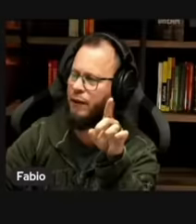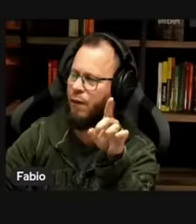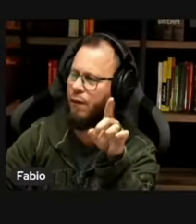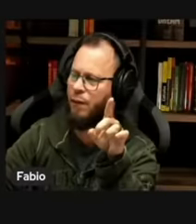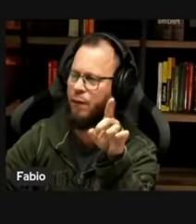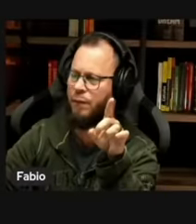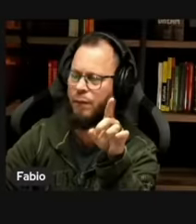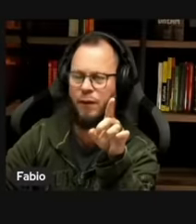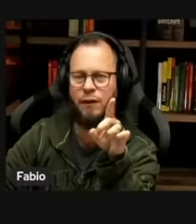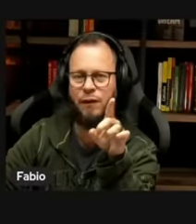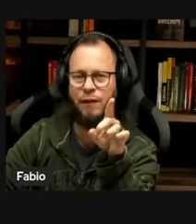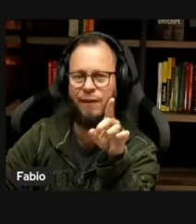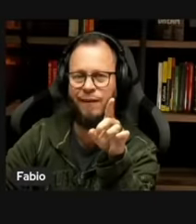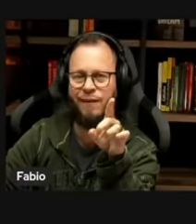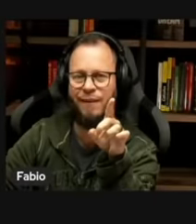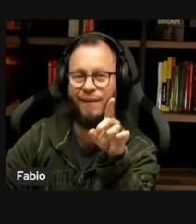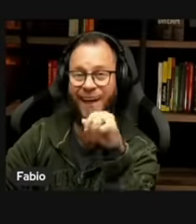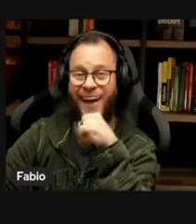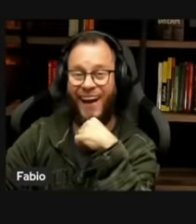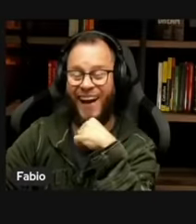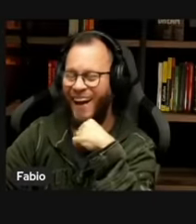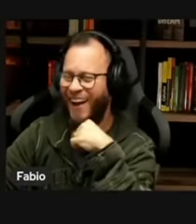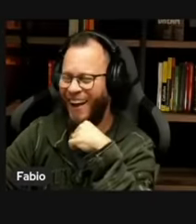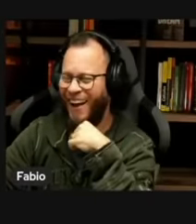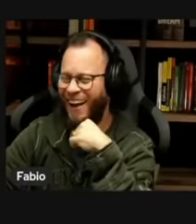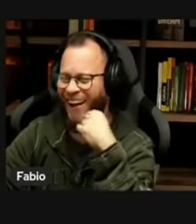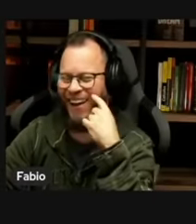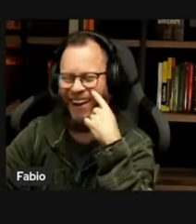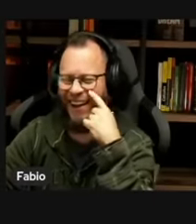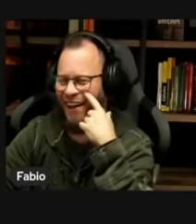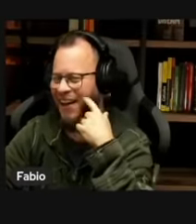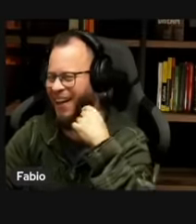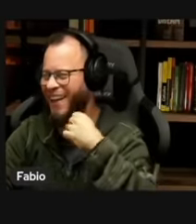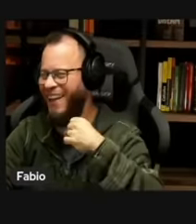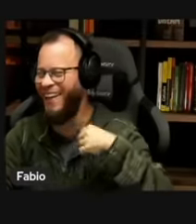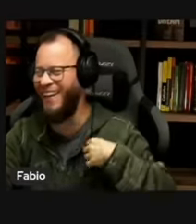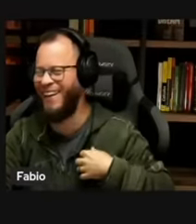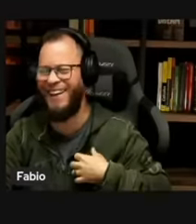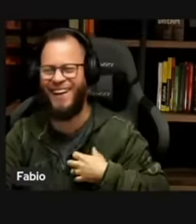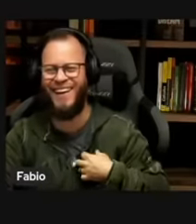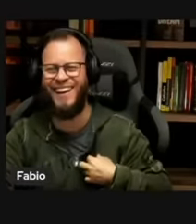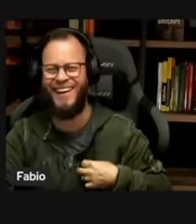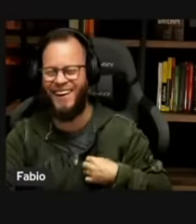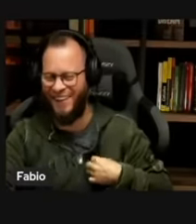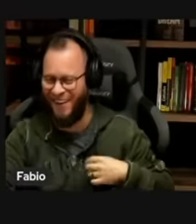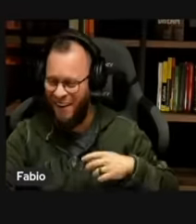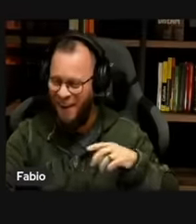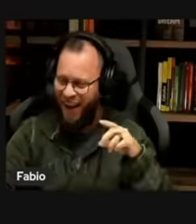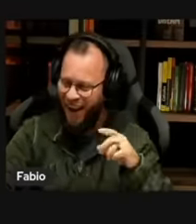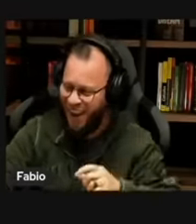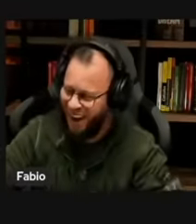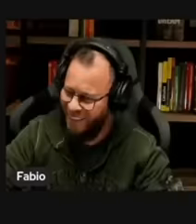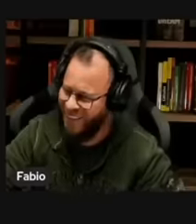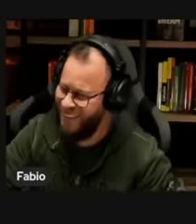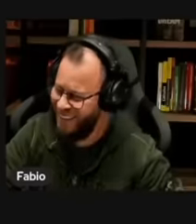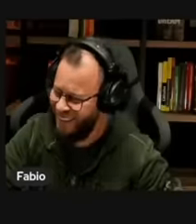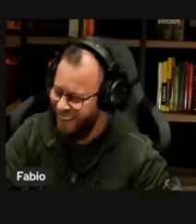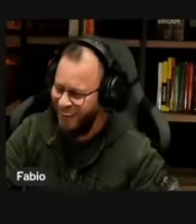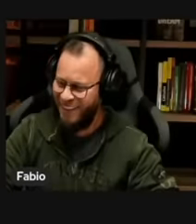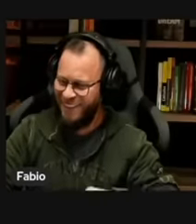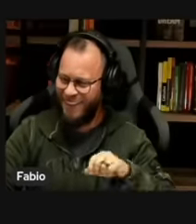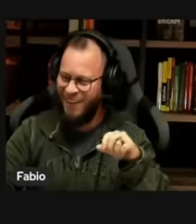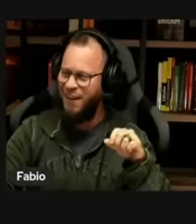na Bahia lão lão a meu